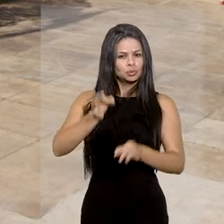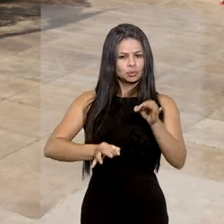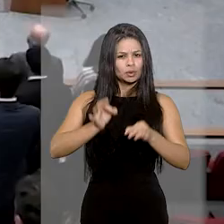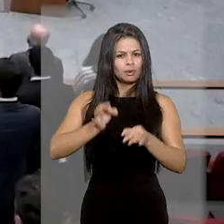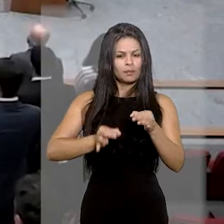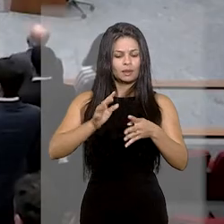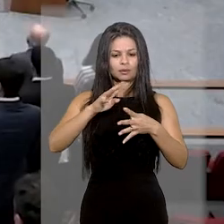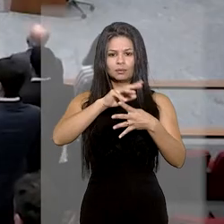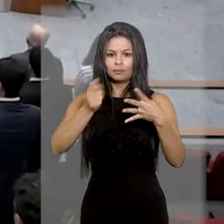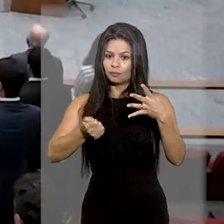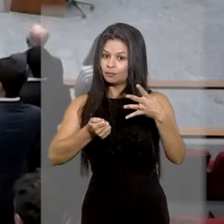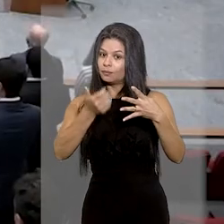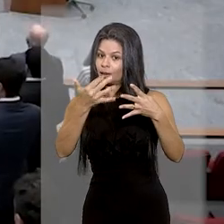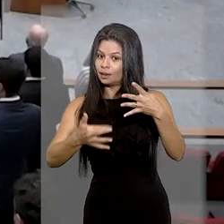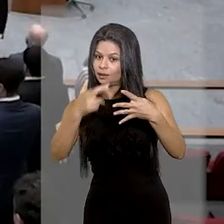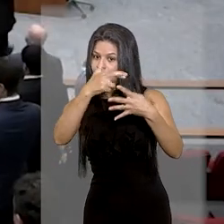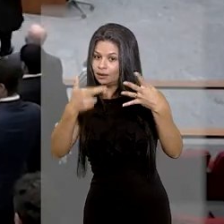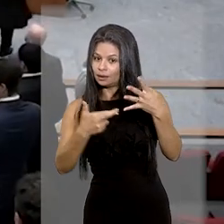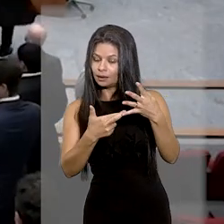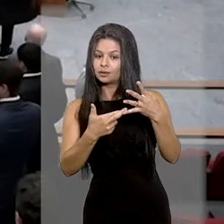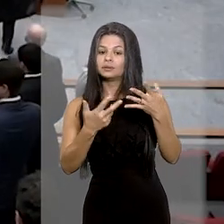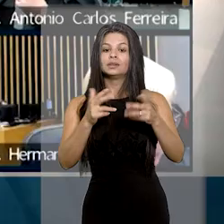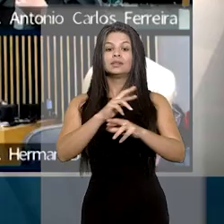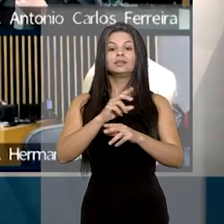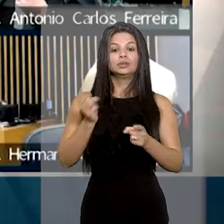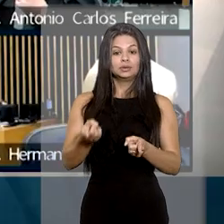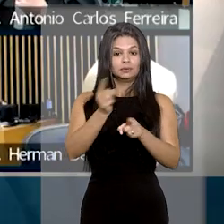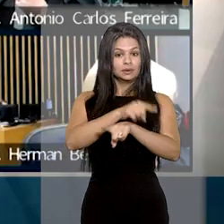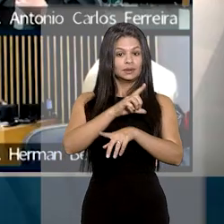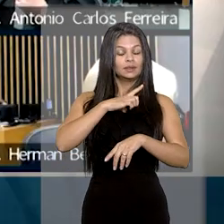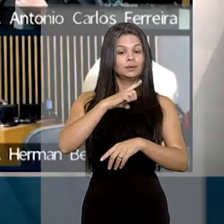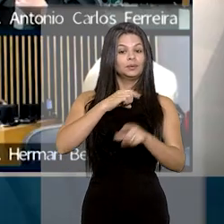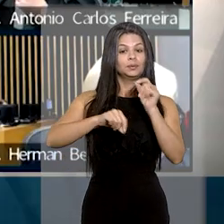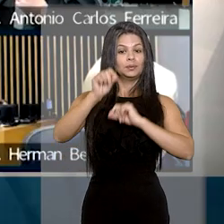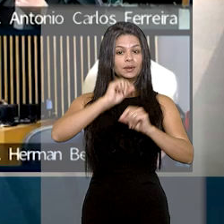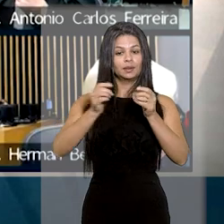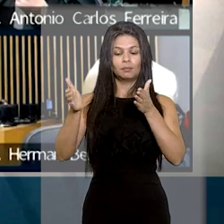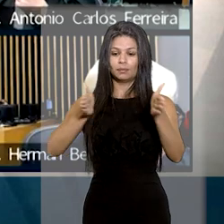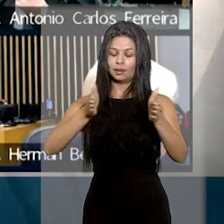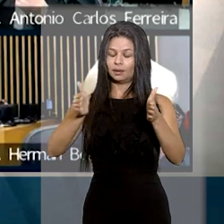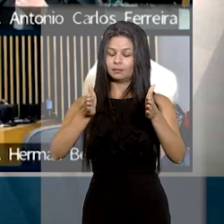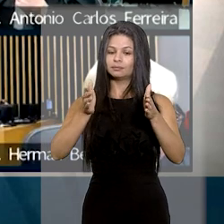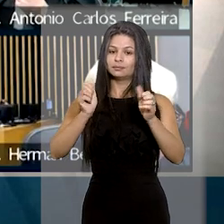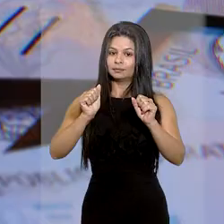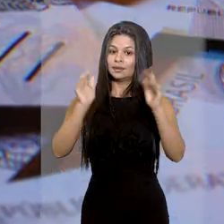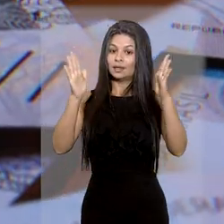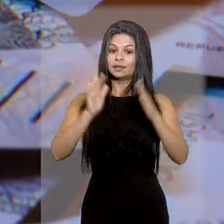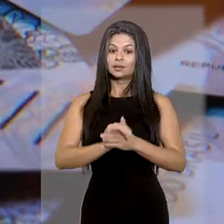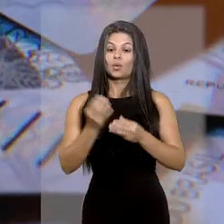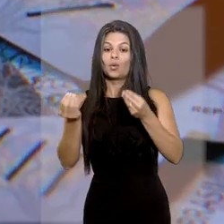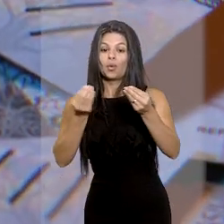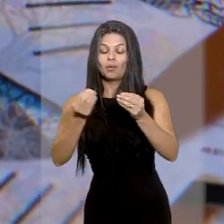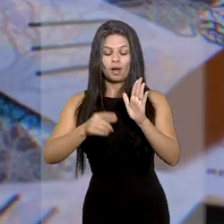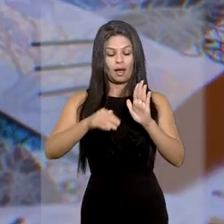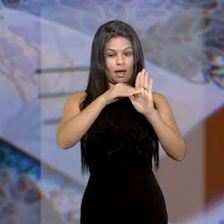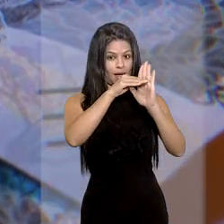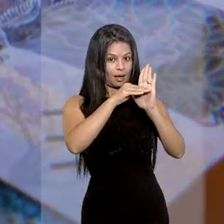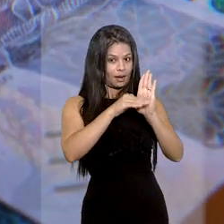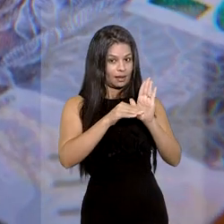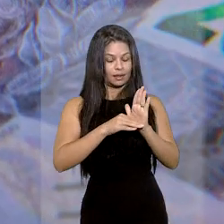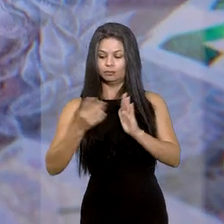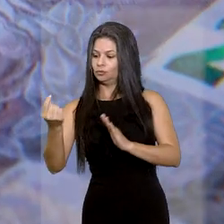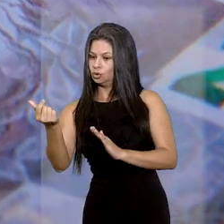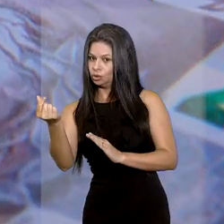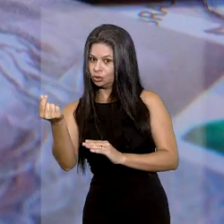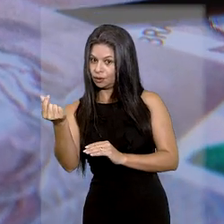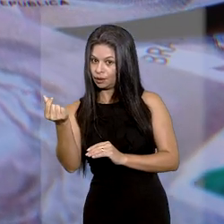embargos de divergência a corte especial do STJ estabeleceu que é possível em caráter excepcional relativizar a regra da